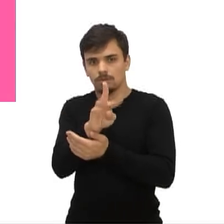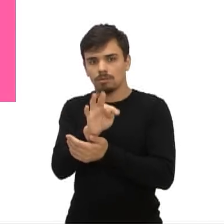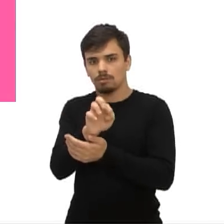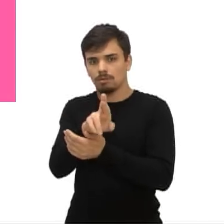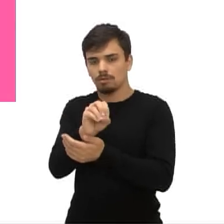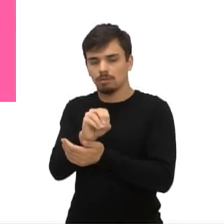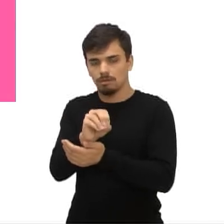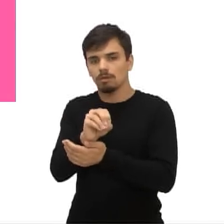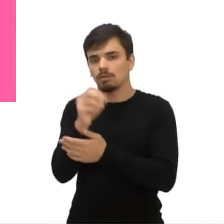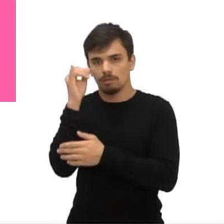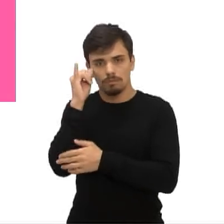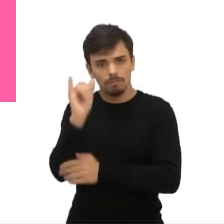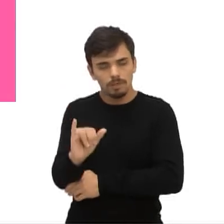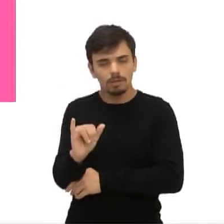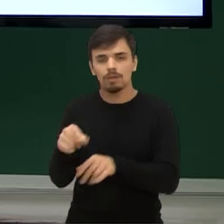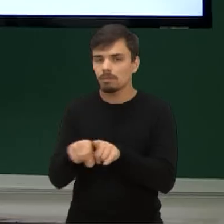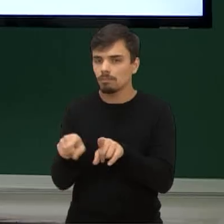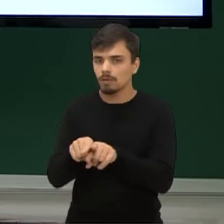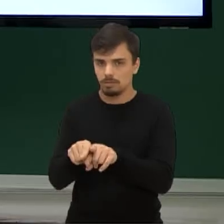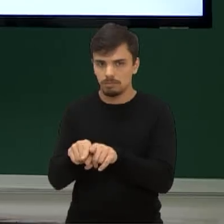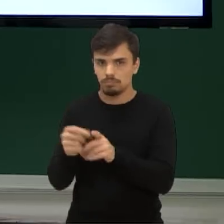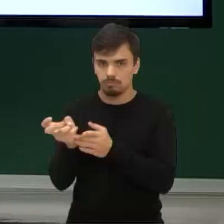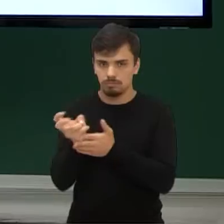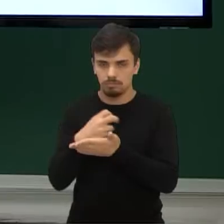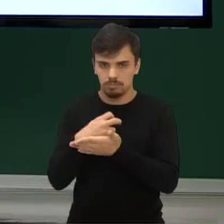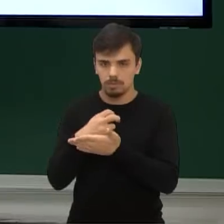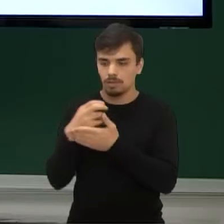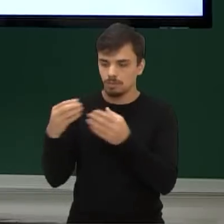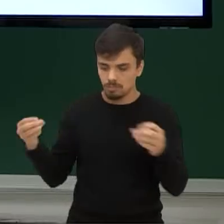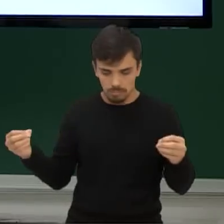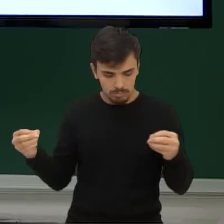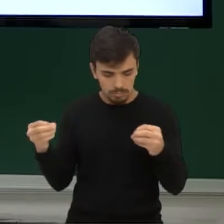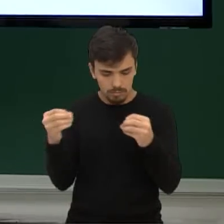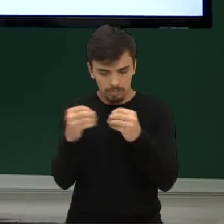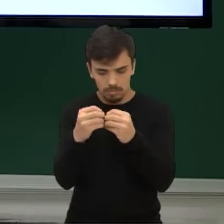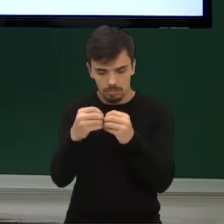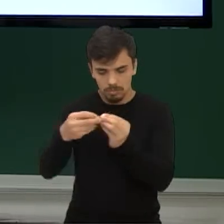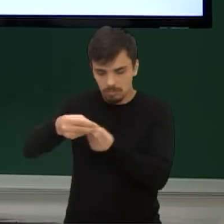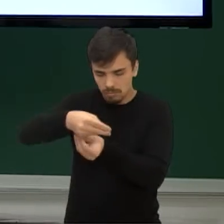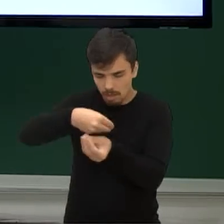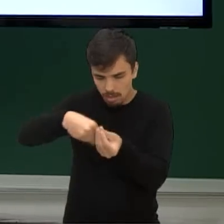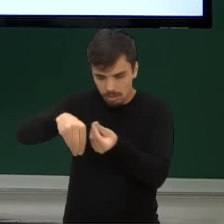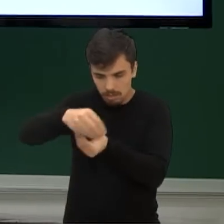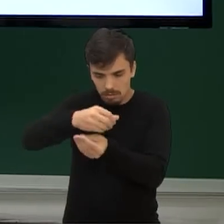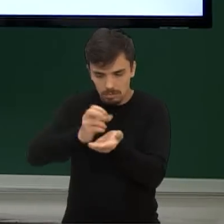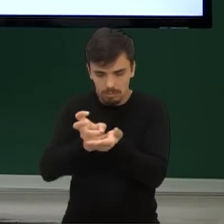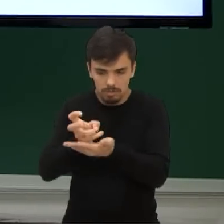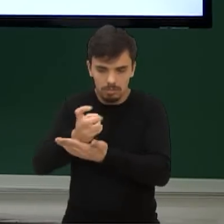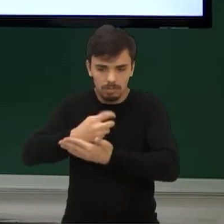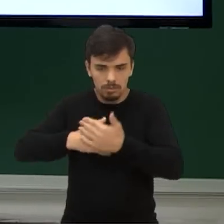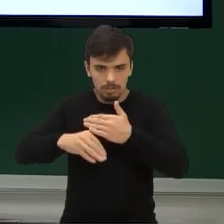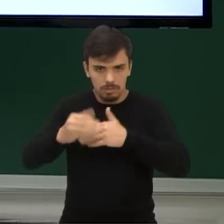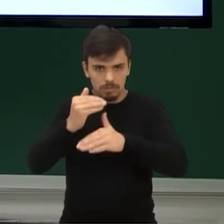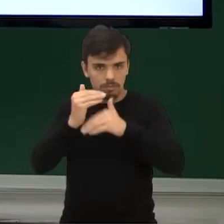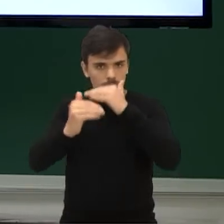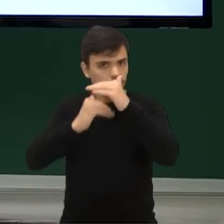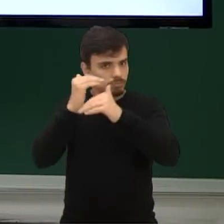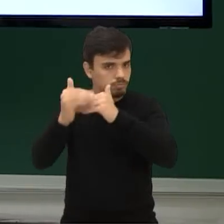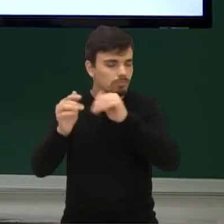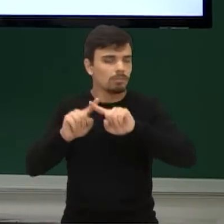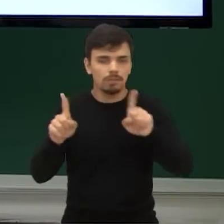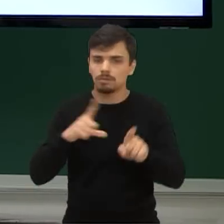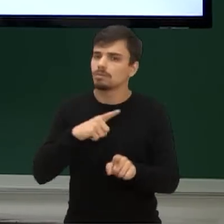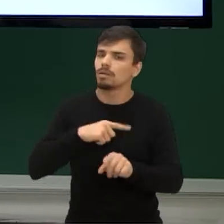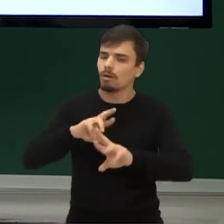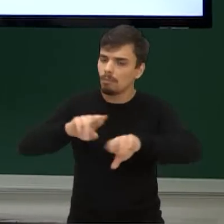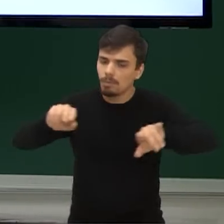que o zigotinho se grude, se fixe lá no útero, né, e que se desenvolva, tá? Então, tem várias formas de